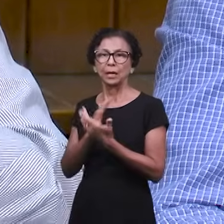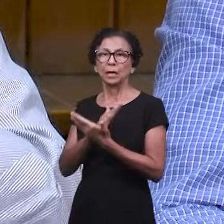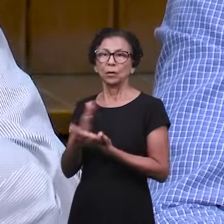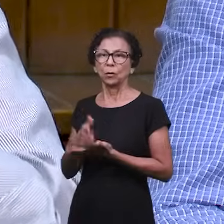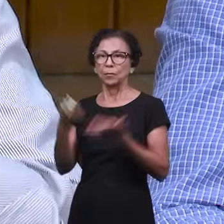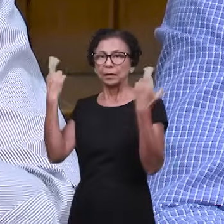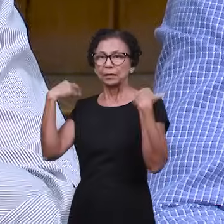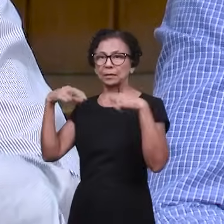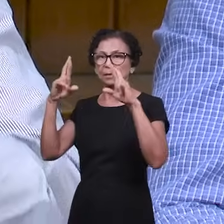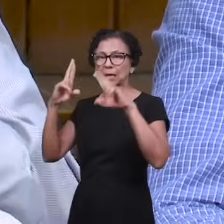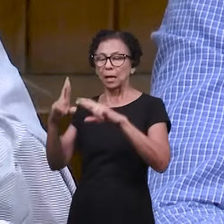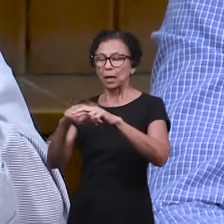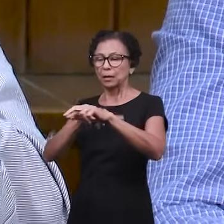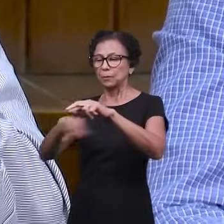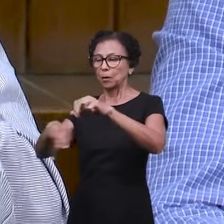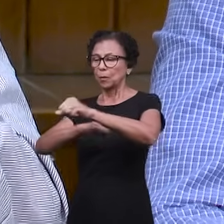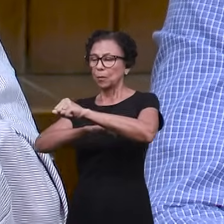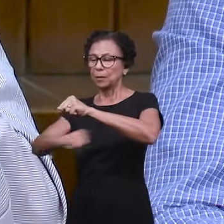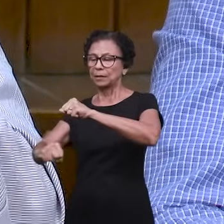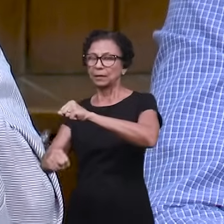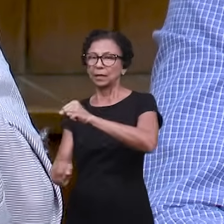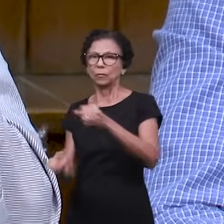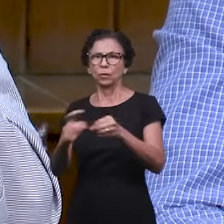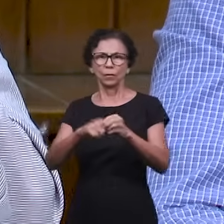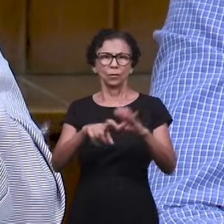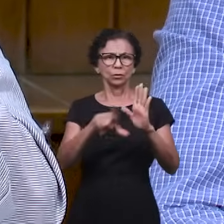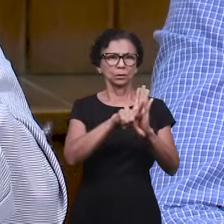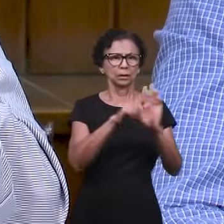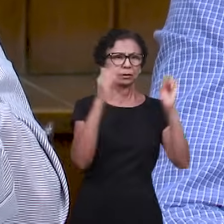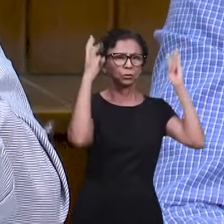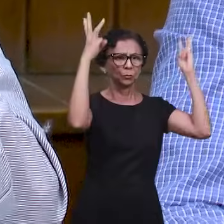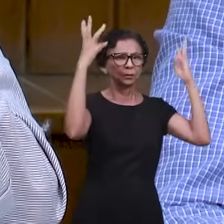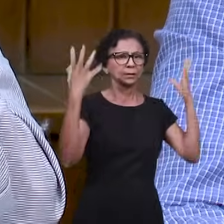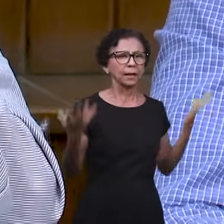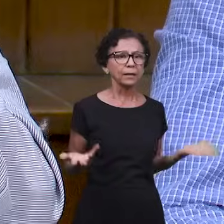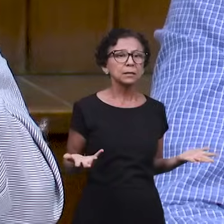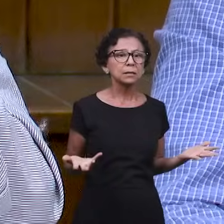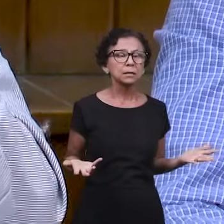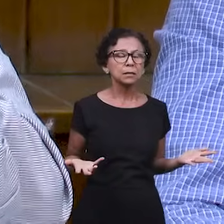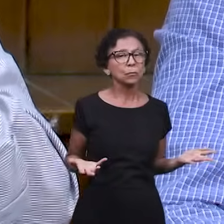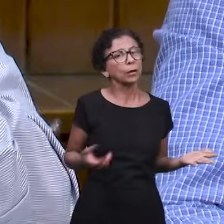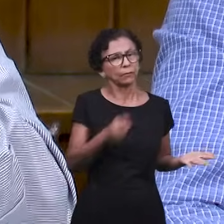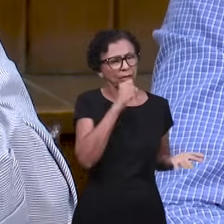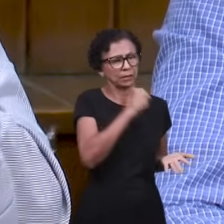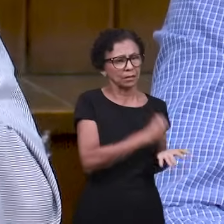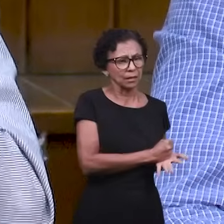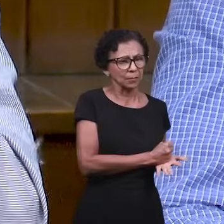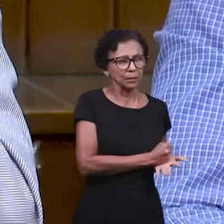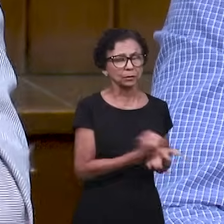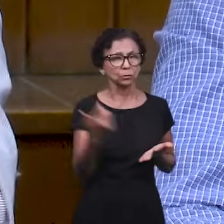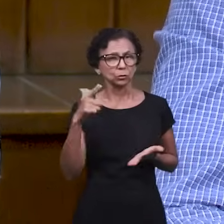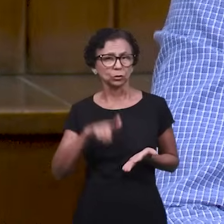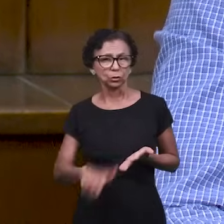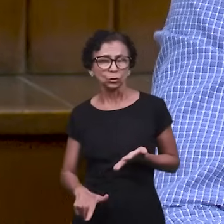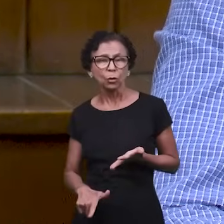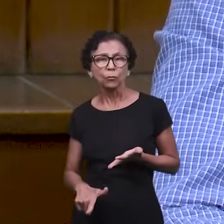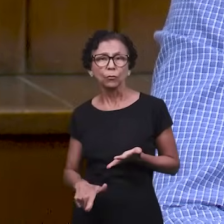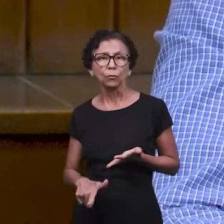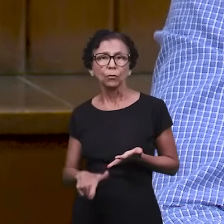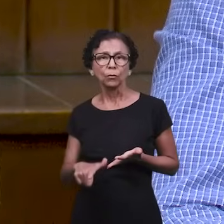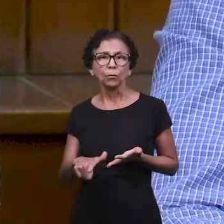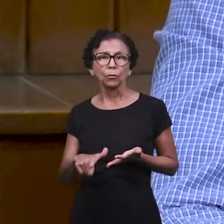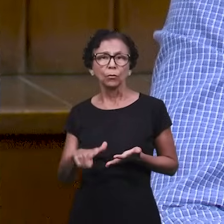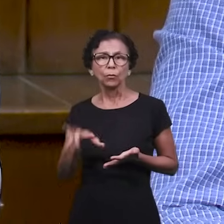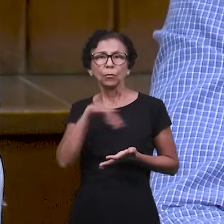de Moisés. Então a igreja não pode estar aqui, porque a lei de Moisés é Velho Testamento, sacrifício de animais é Velho Testamento,